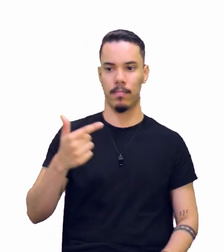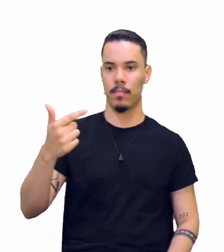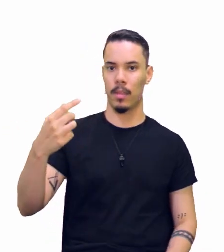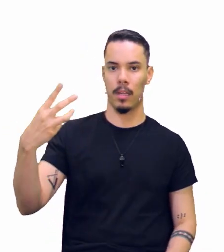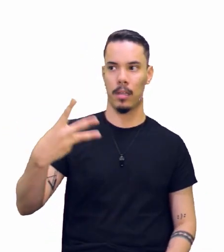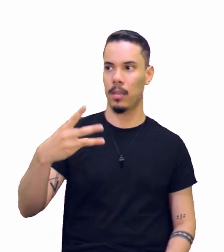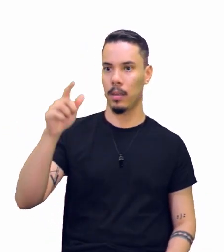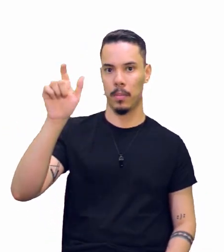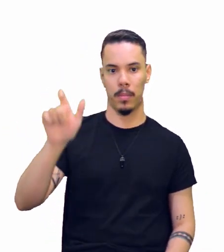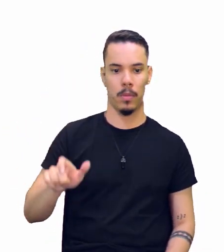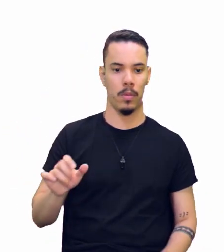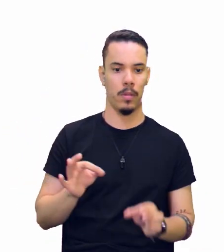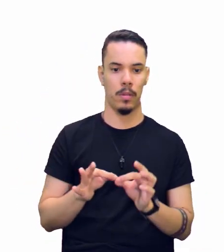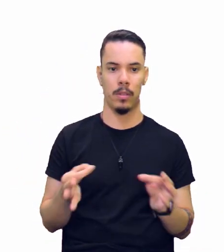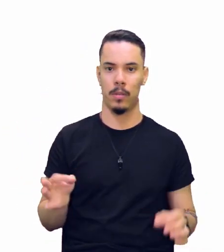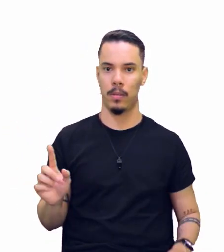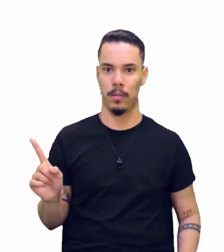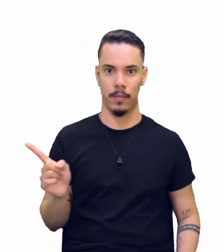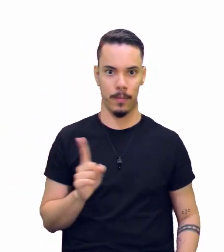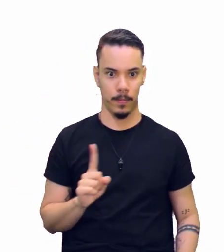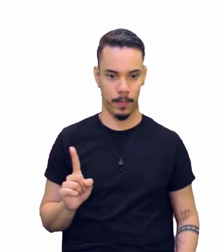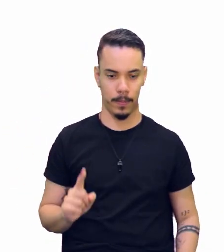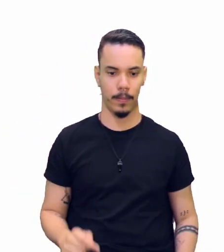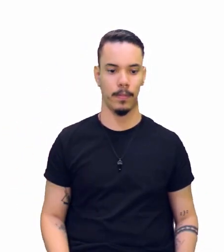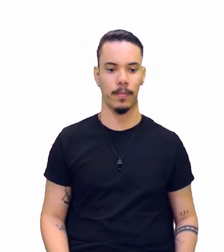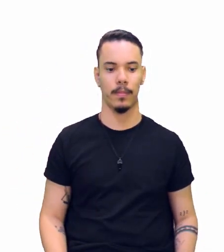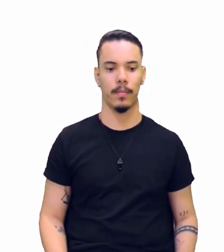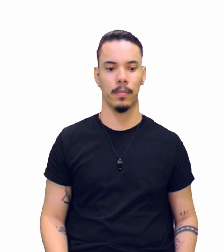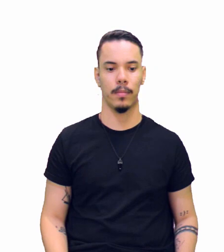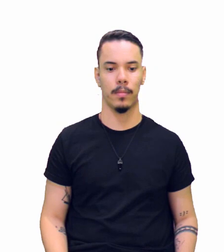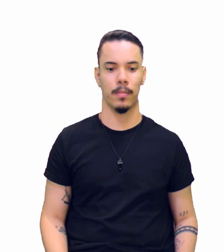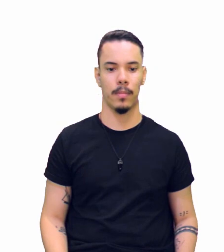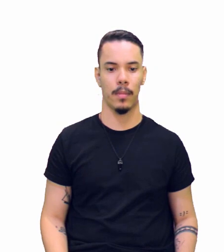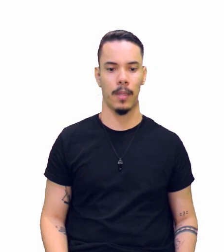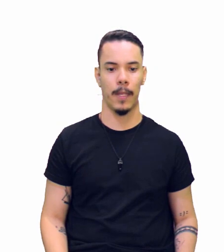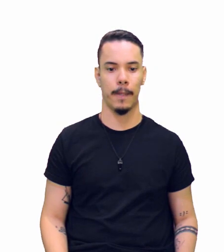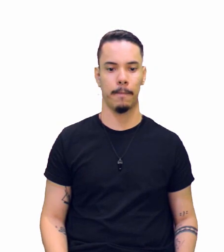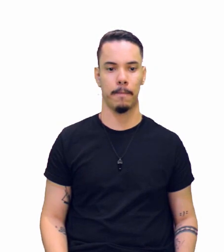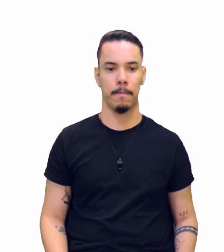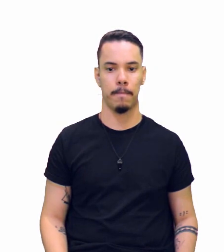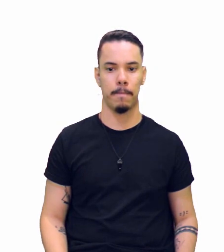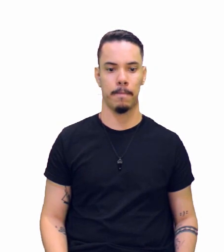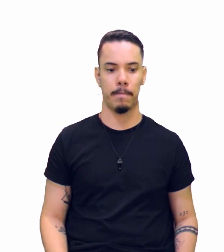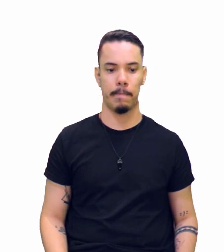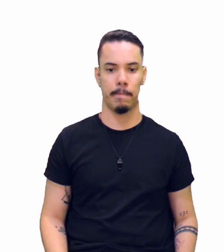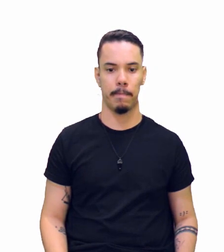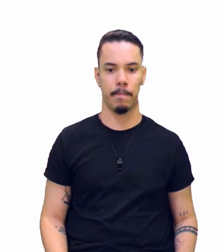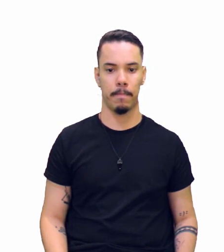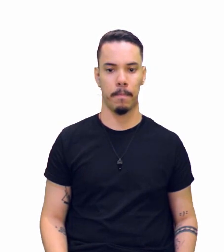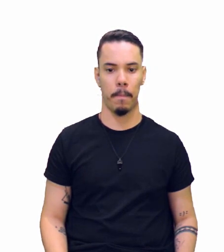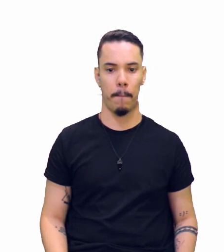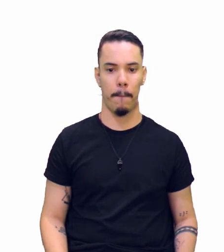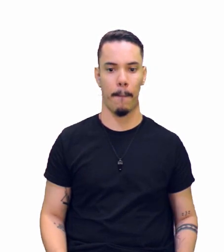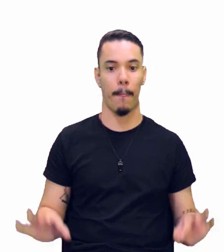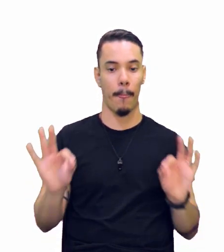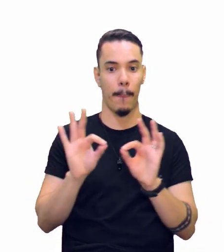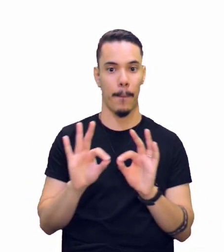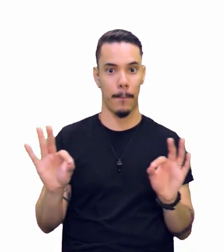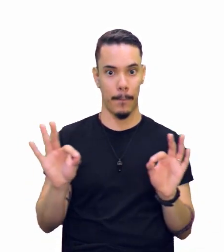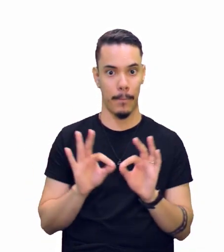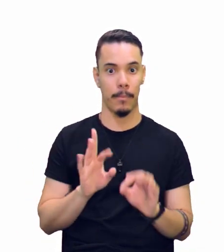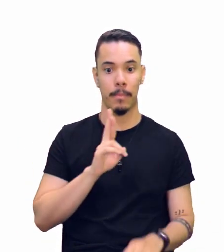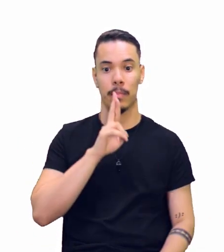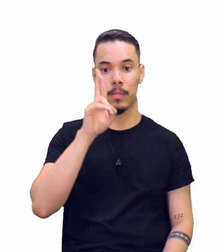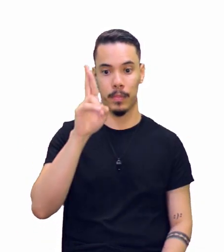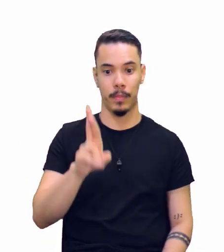do singular. Olha só, gets, que é o meu verbo aqui na minha segunda oração, a oração do resultado,